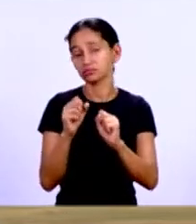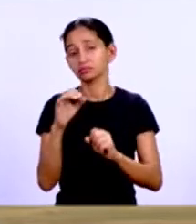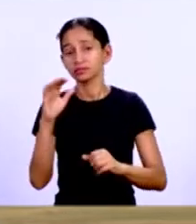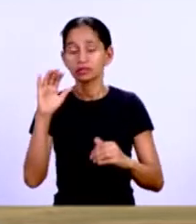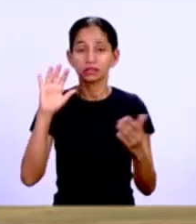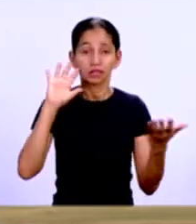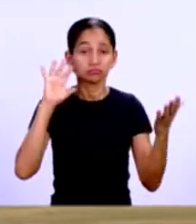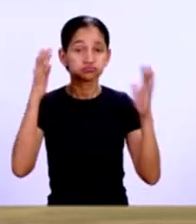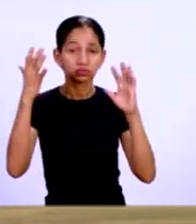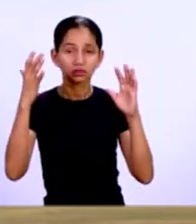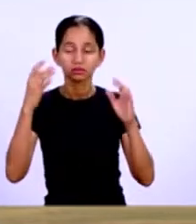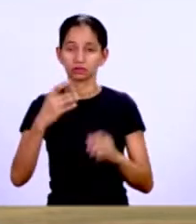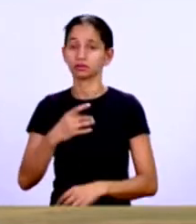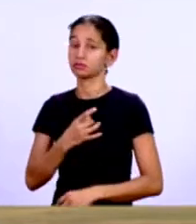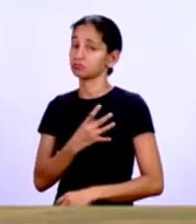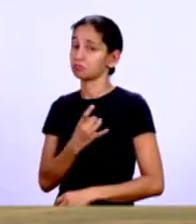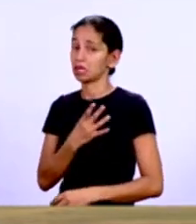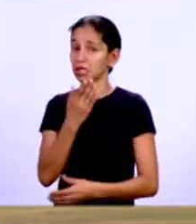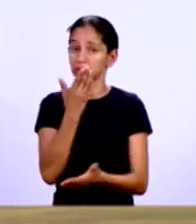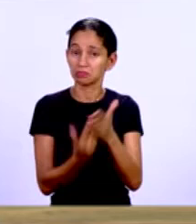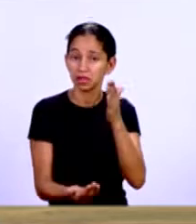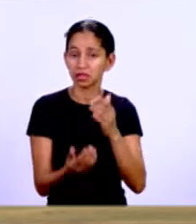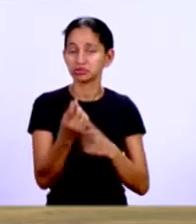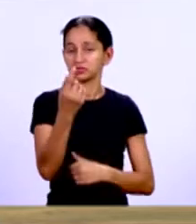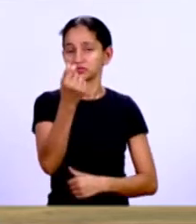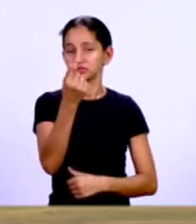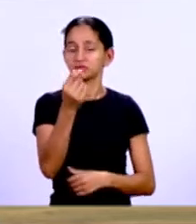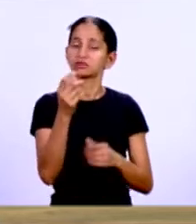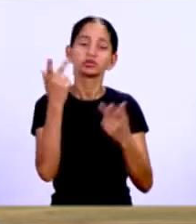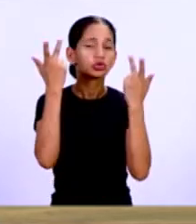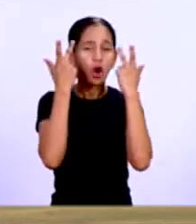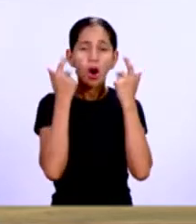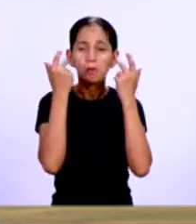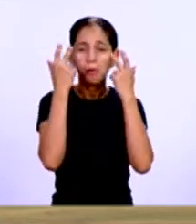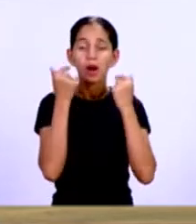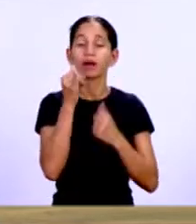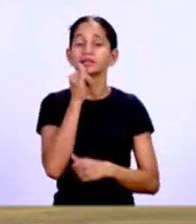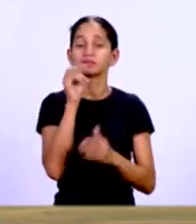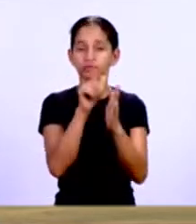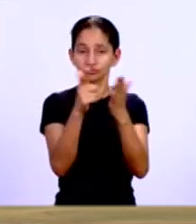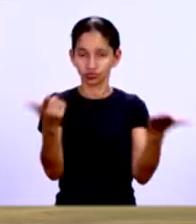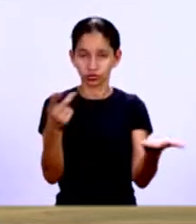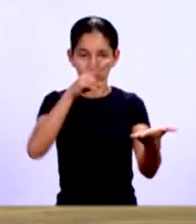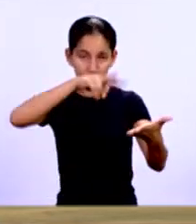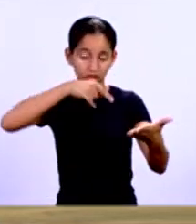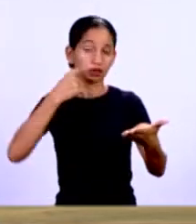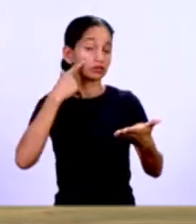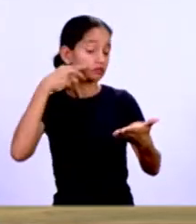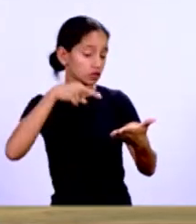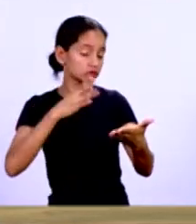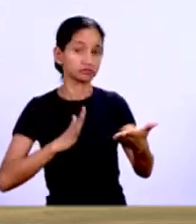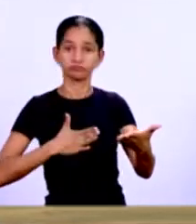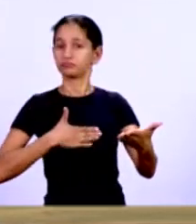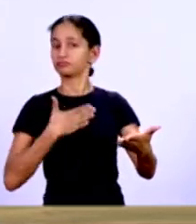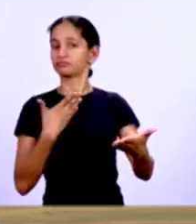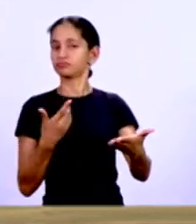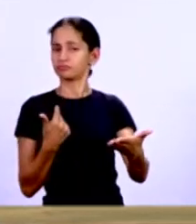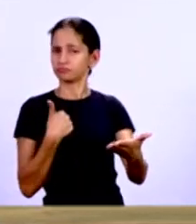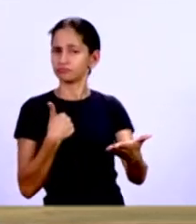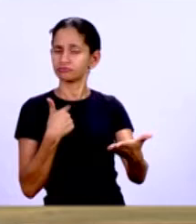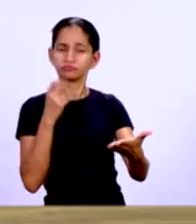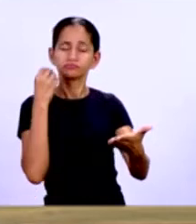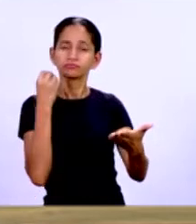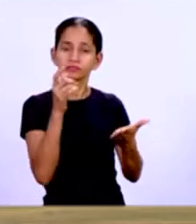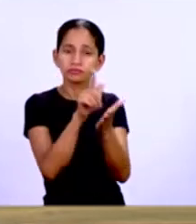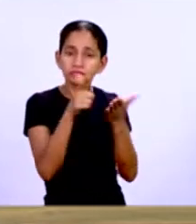algum risco maior de inadimplência, ele é um exemplo muito atual. Hoje eu estava lendo o jornal e eu até me assustei com a notícia de que os